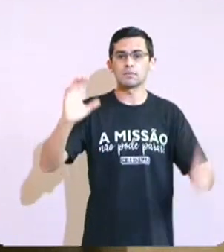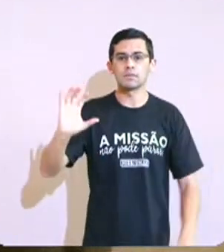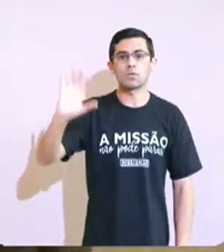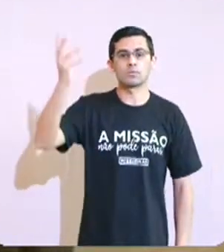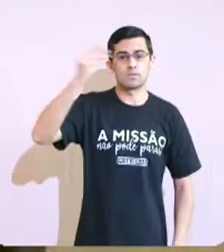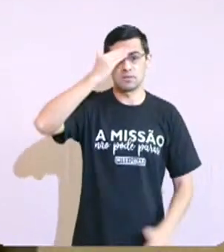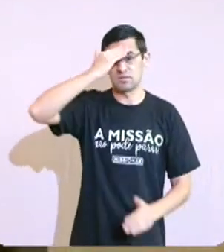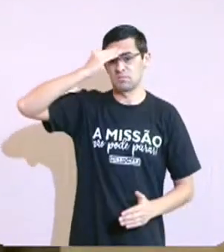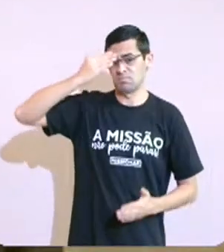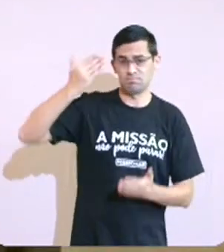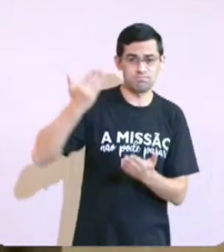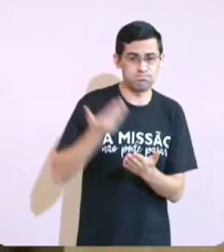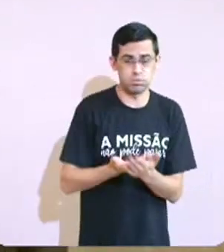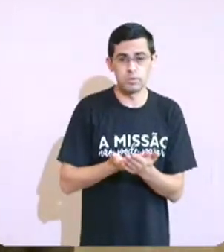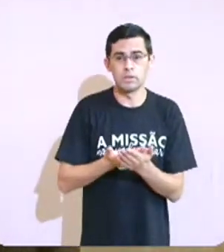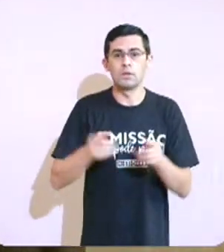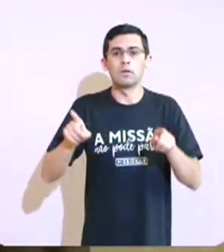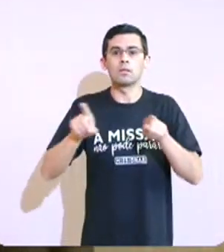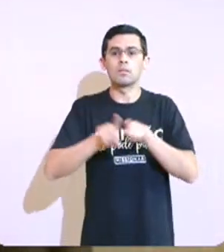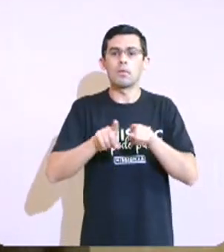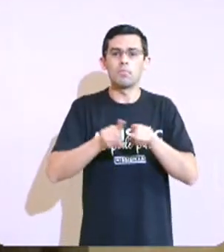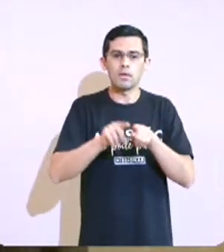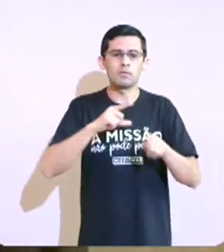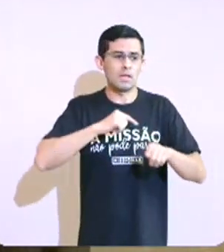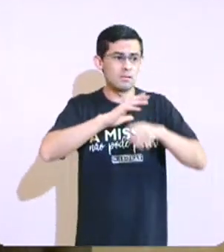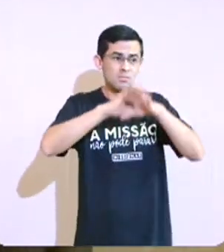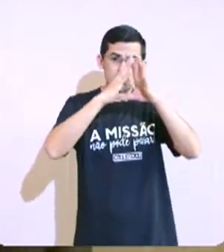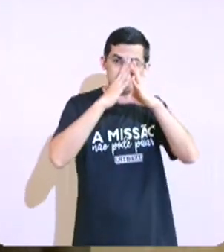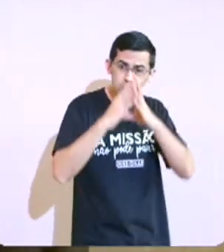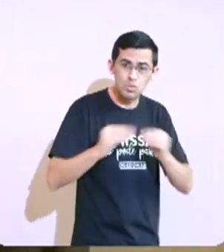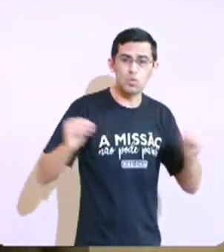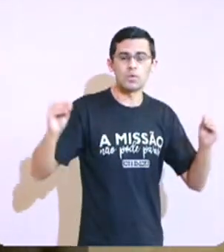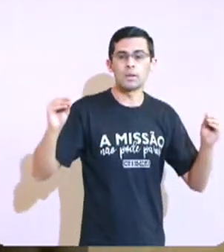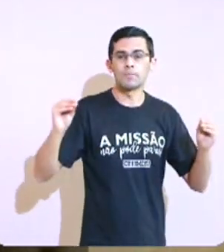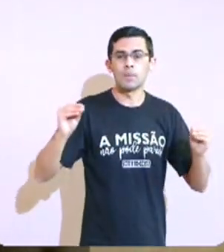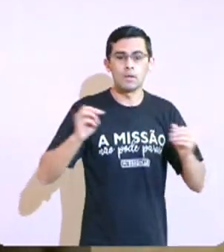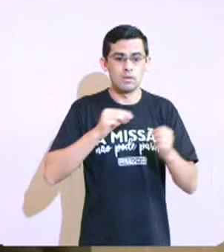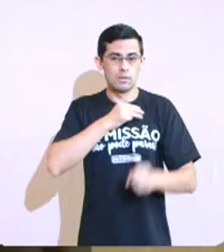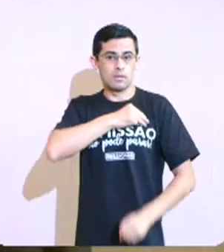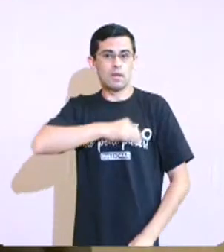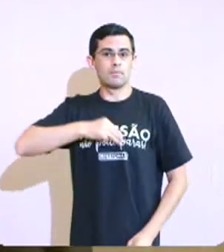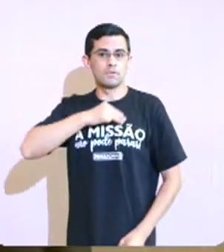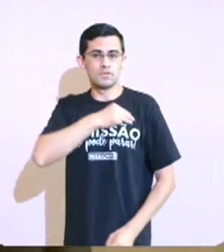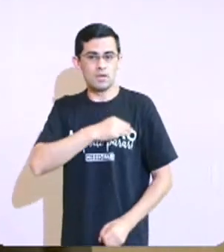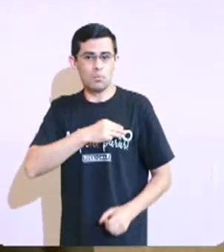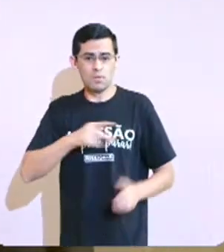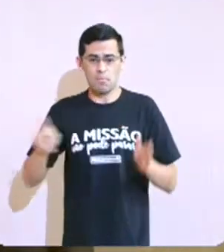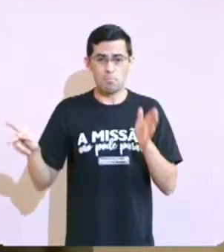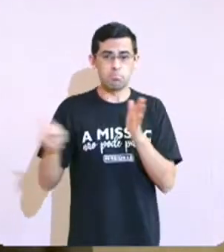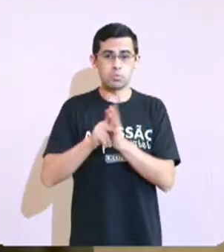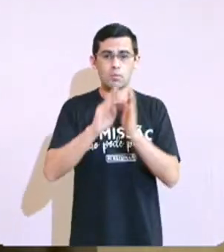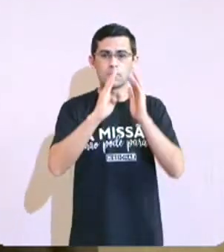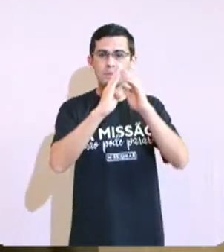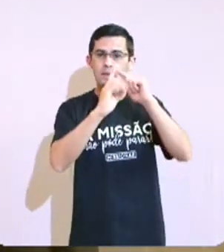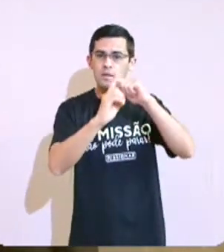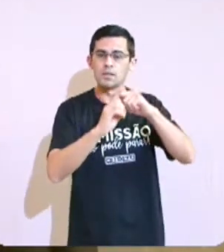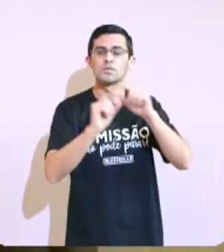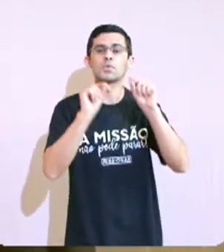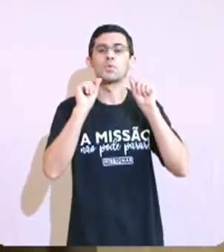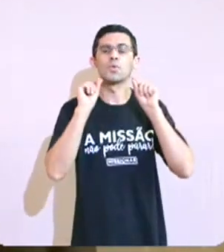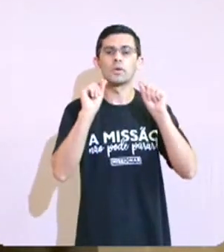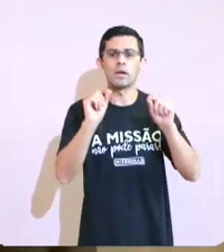que creem. E há maravilhas, há curas. Na missão da igreja, Jesus autentica a sua